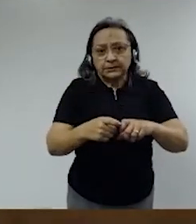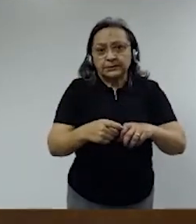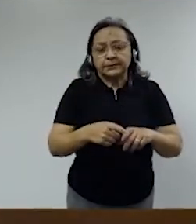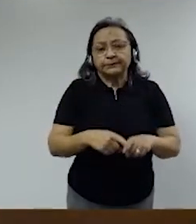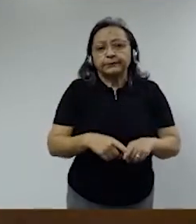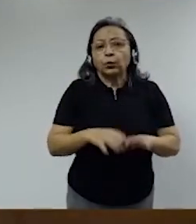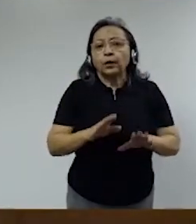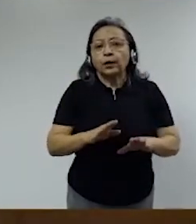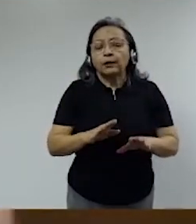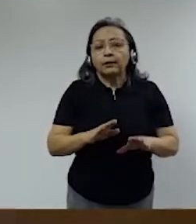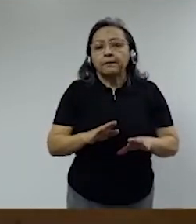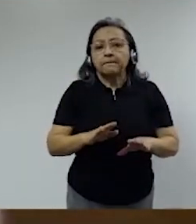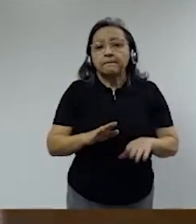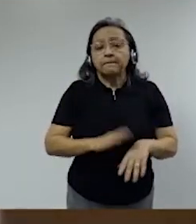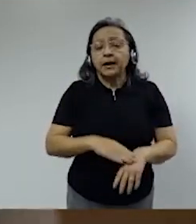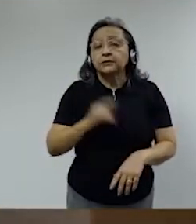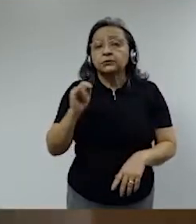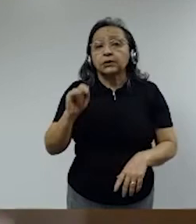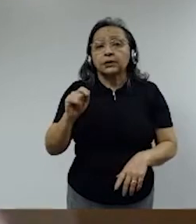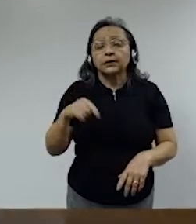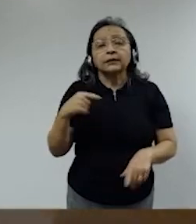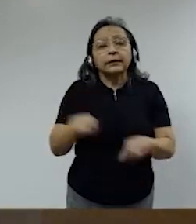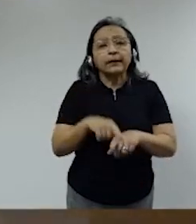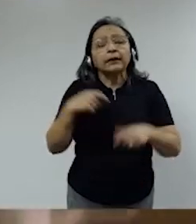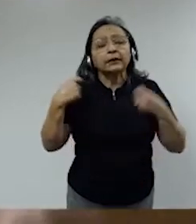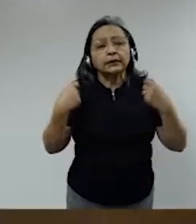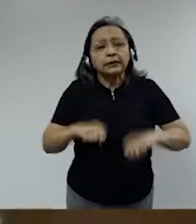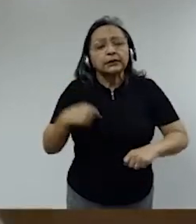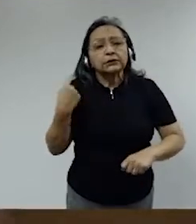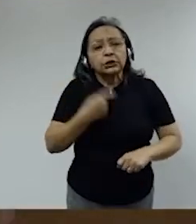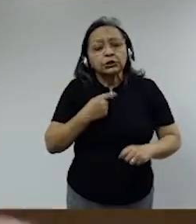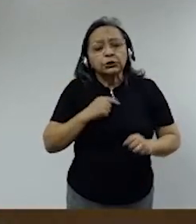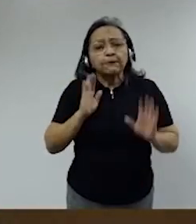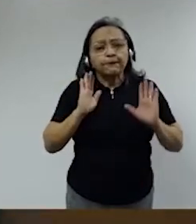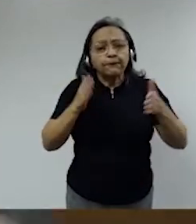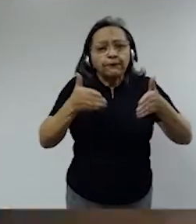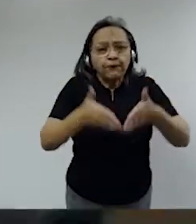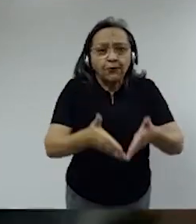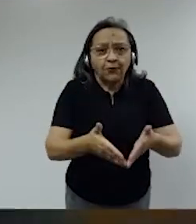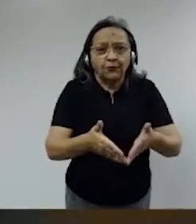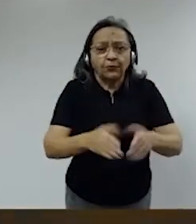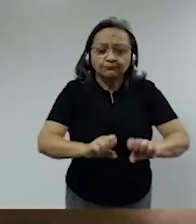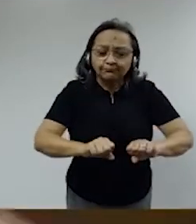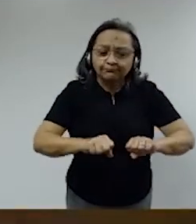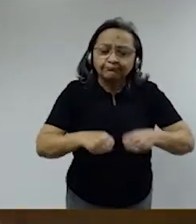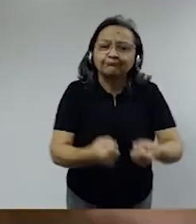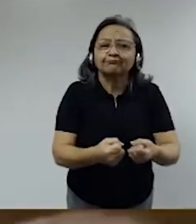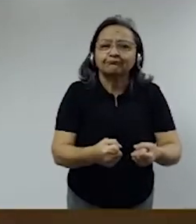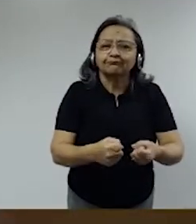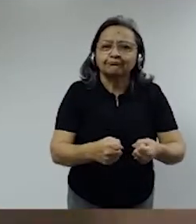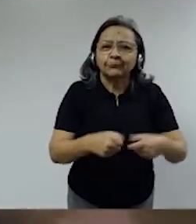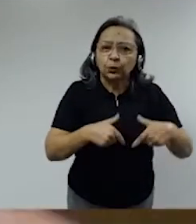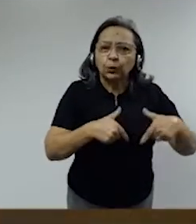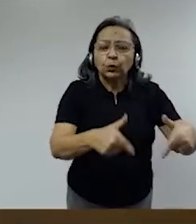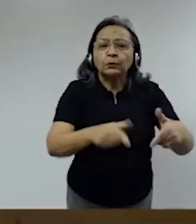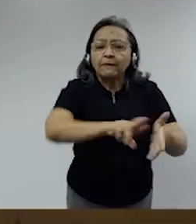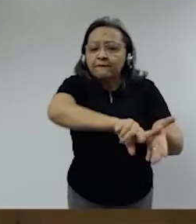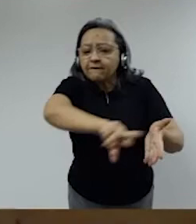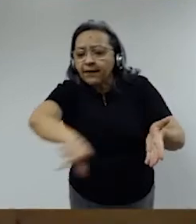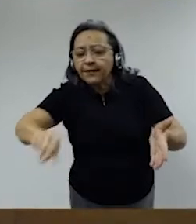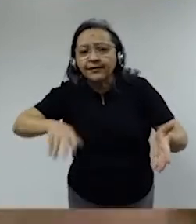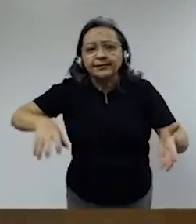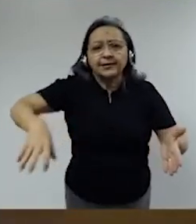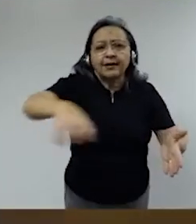isso, uma necessidade da gente ter um olhar mais focado de forma multidisciplinar para várias áreas do